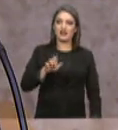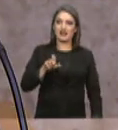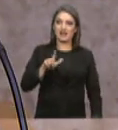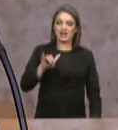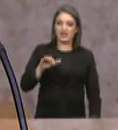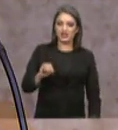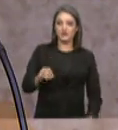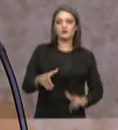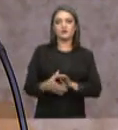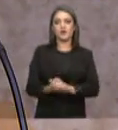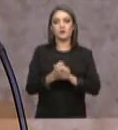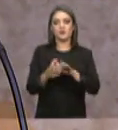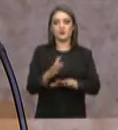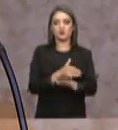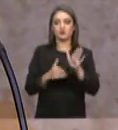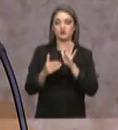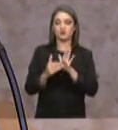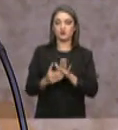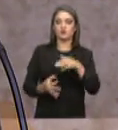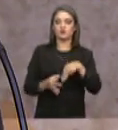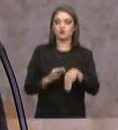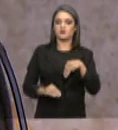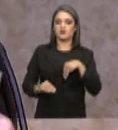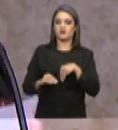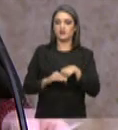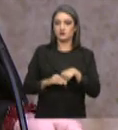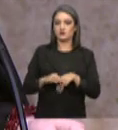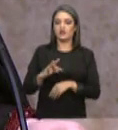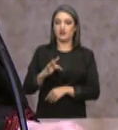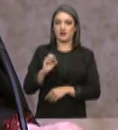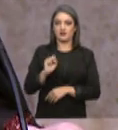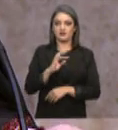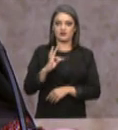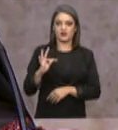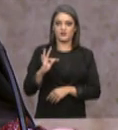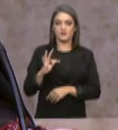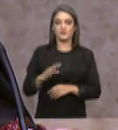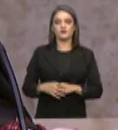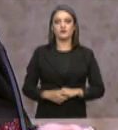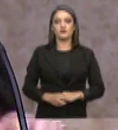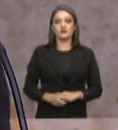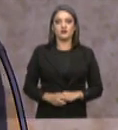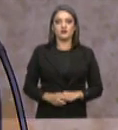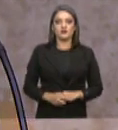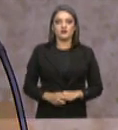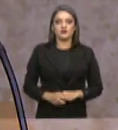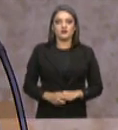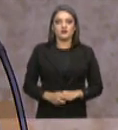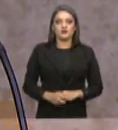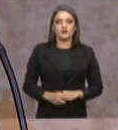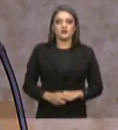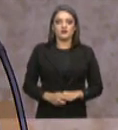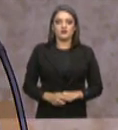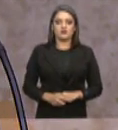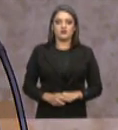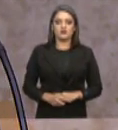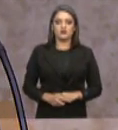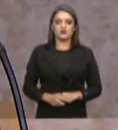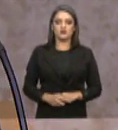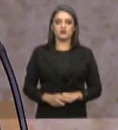os ministros do TST aqui presentes Conselheiro